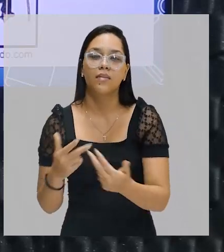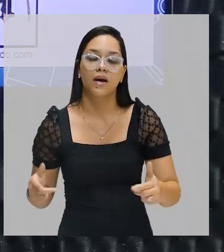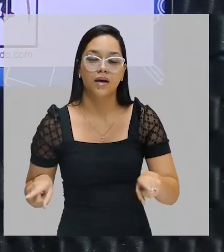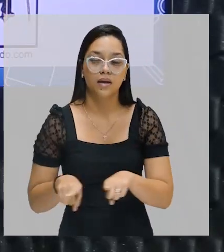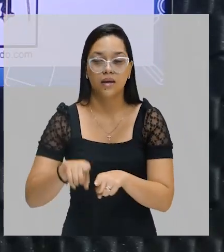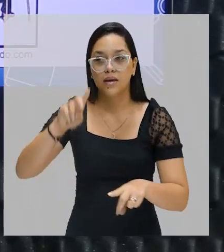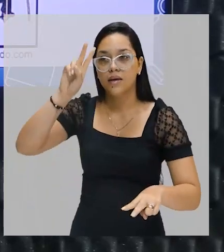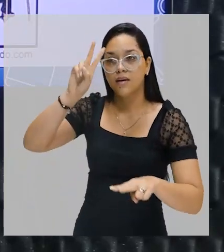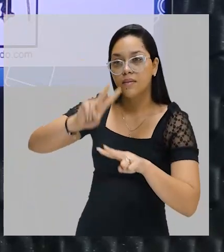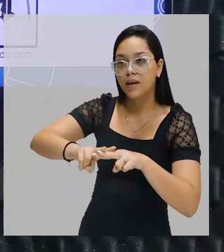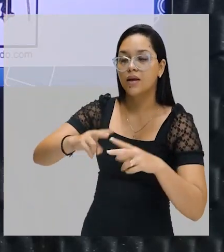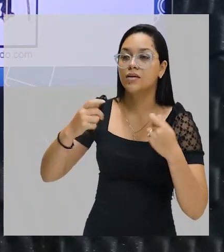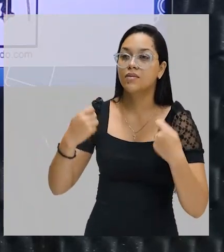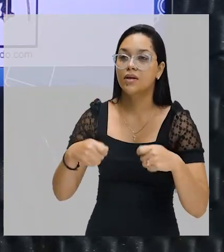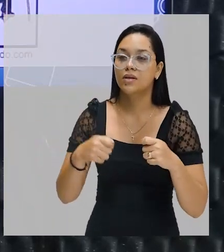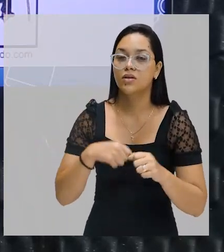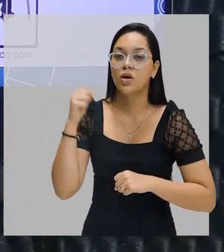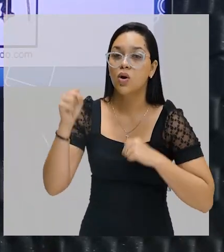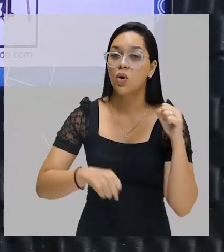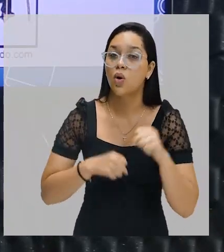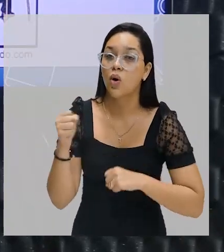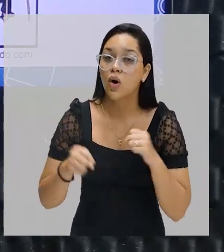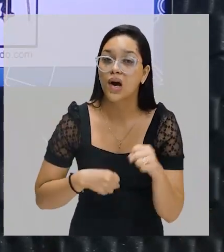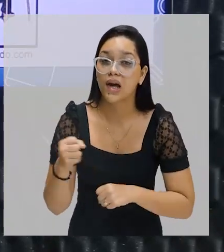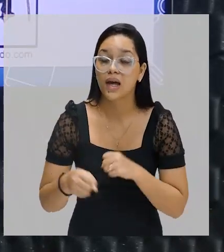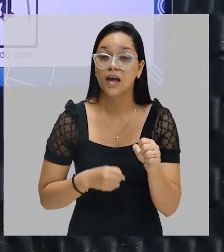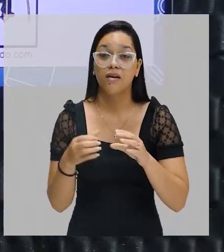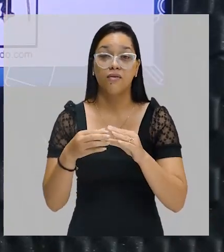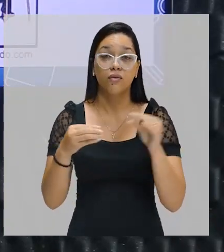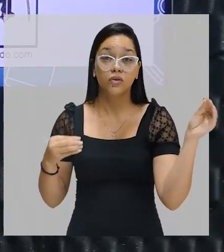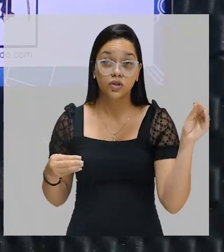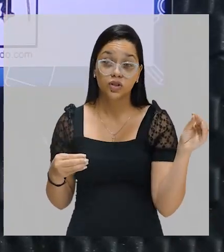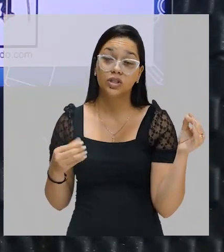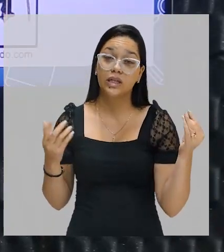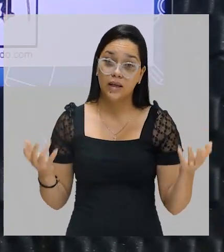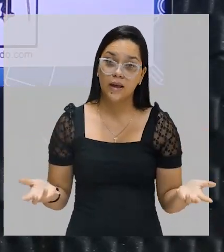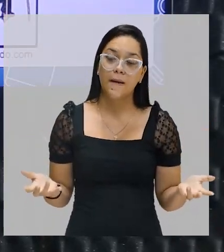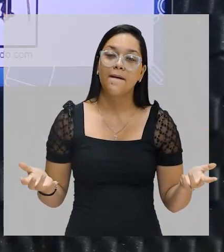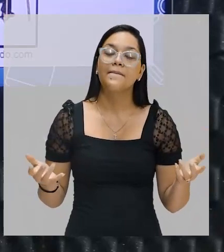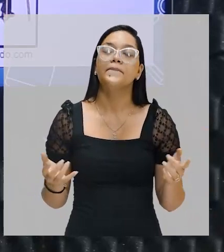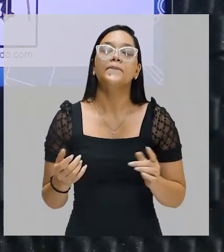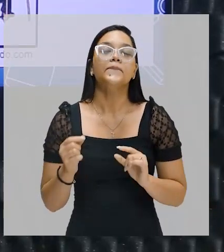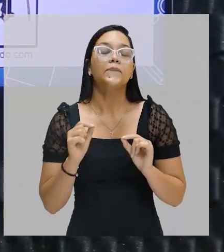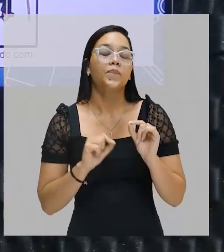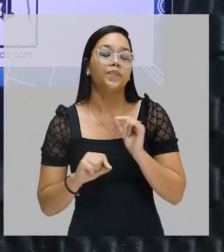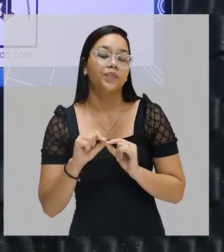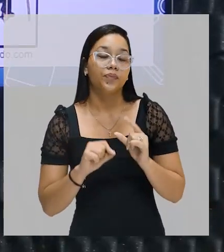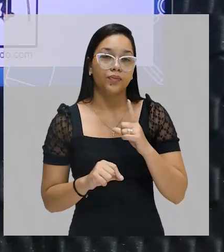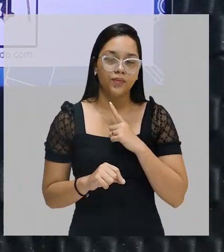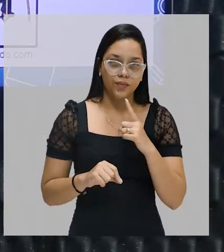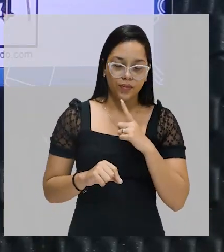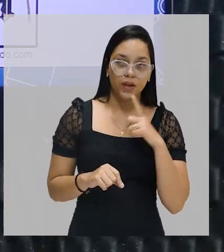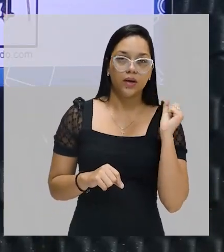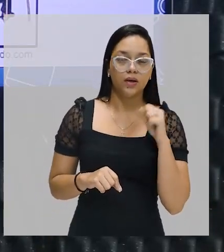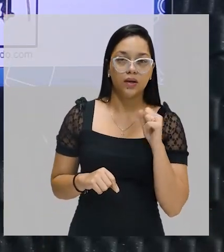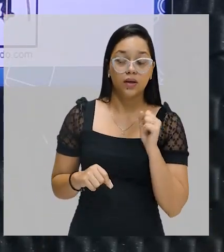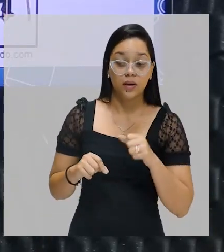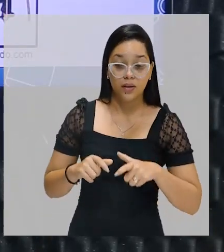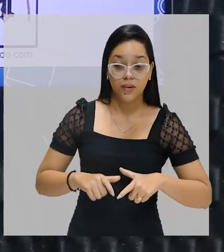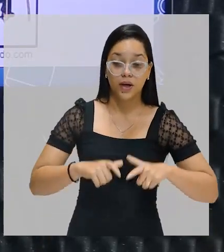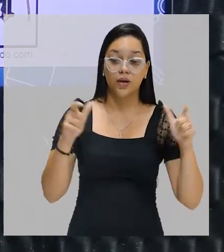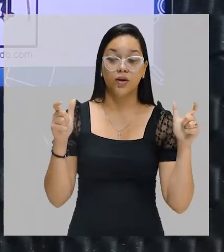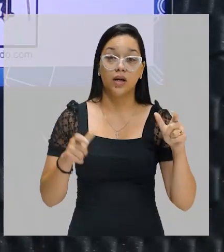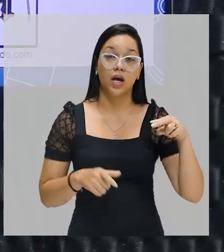ele precisava ali correr de uma presa, fugir de um predador. Então ele tinha um gasto energético maior. Ele